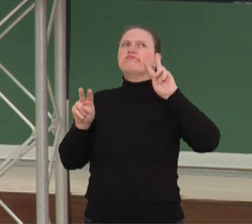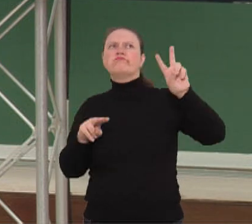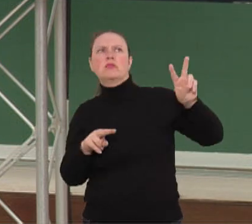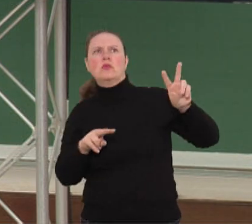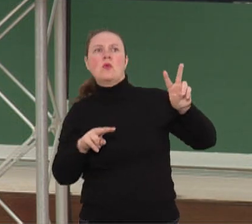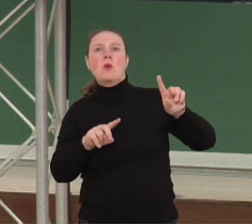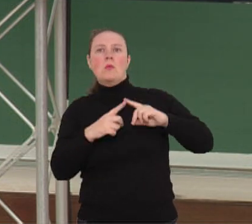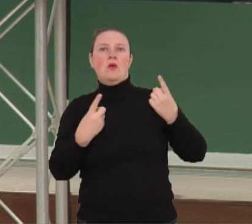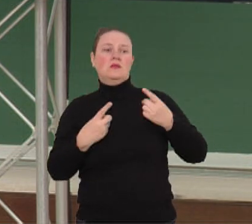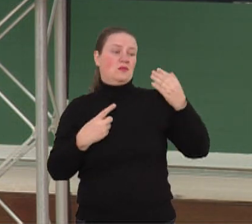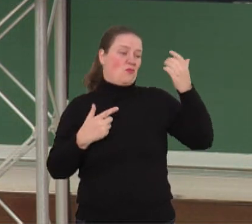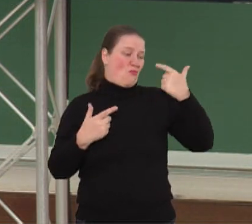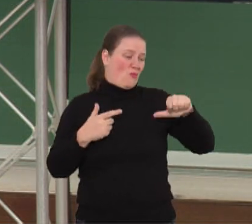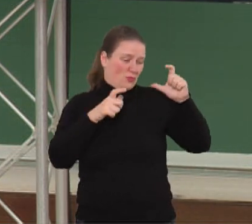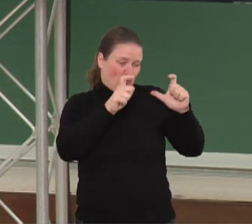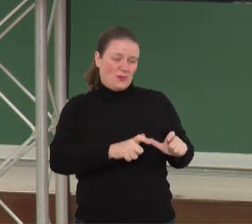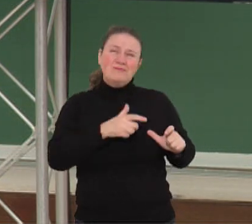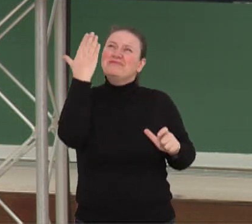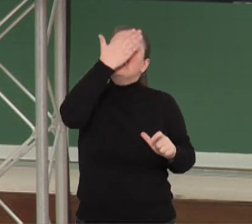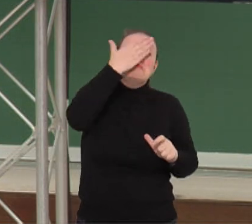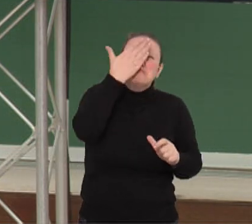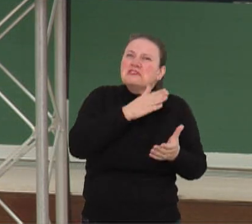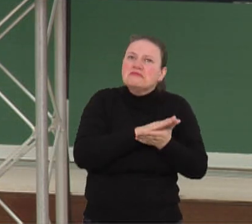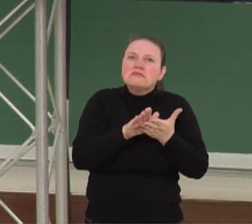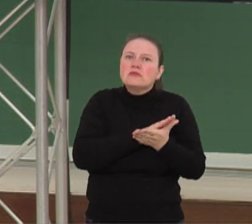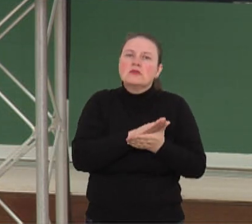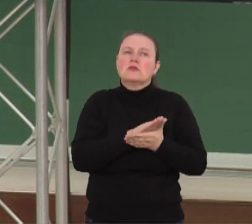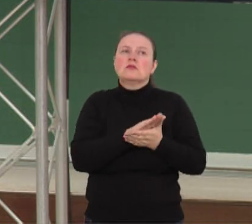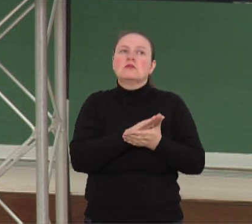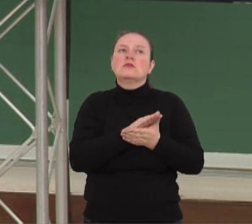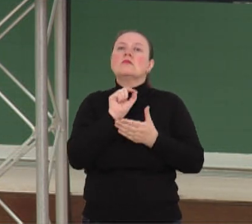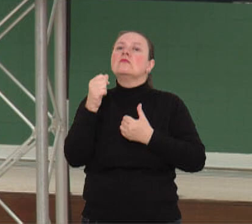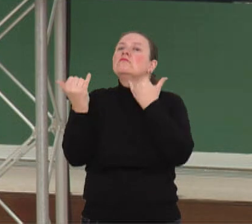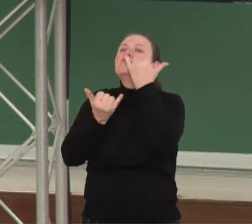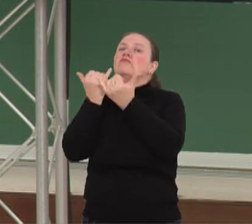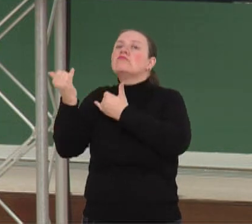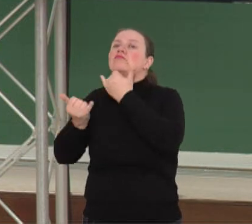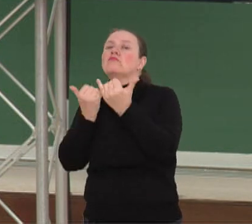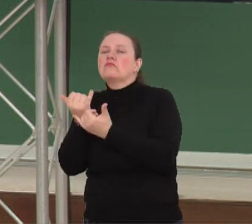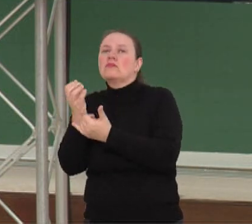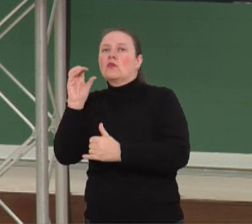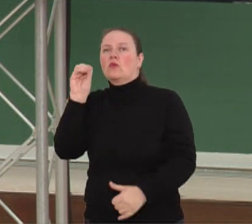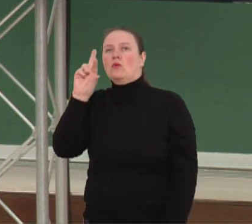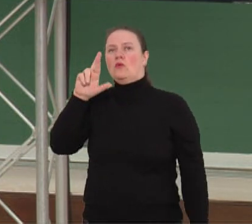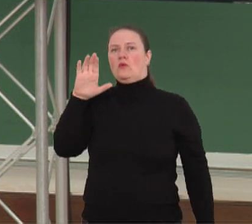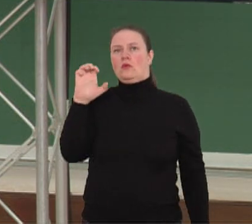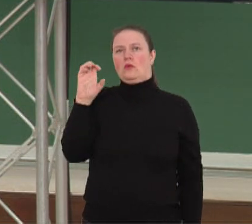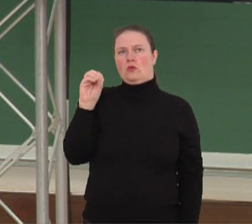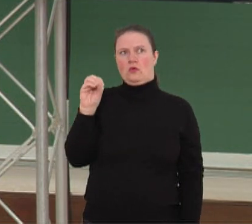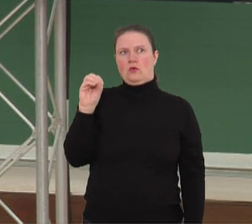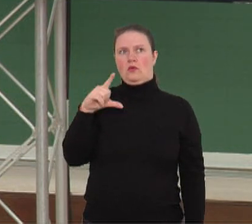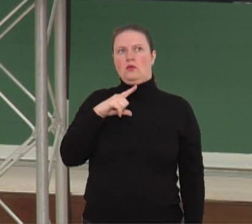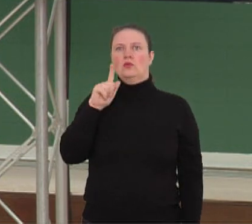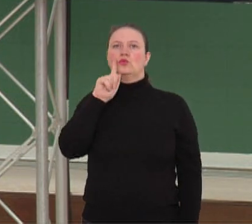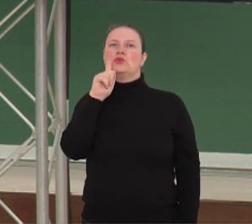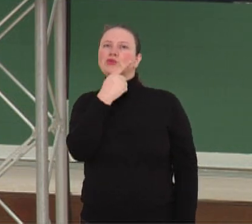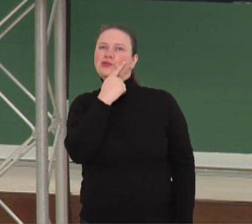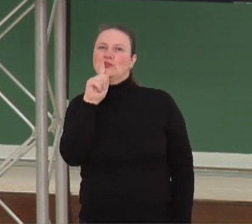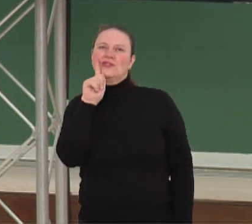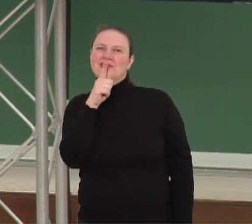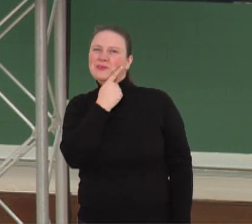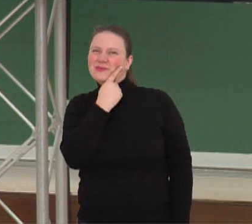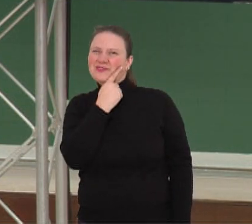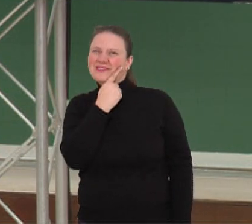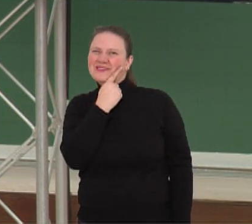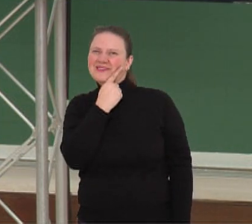visível no hemisfério norte. Quem que está brincando perto do Órion? Perto do Órion brincando, tem os gêmeos, a constelação de gêmeos